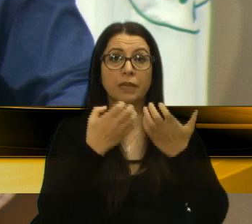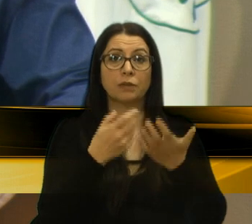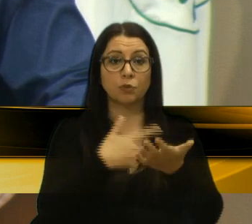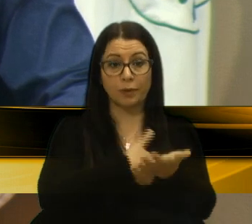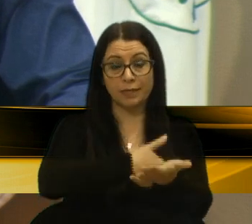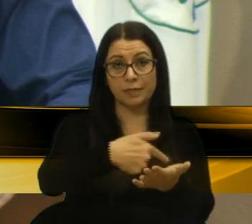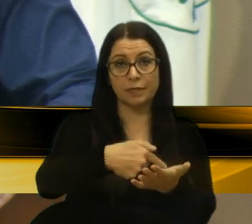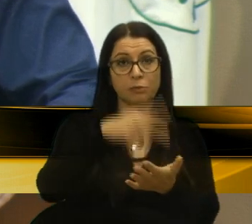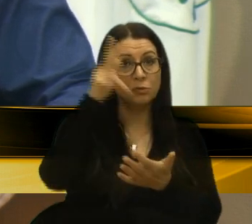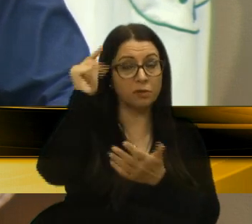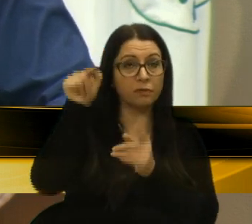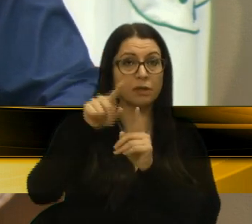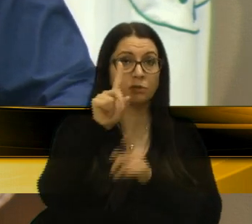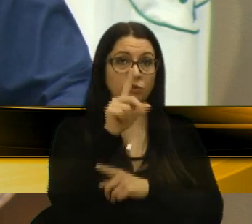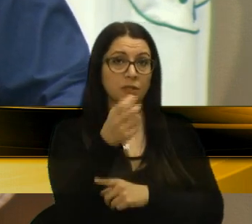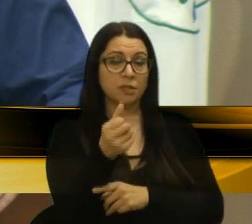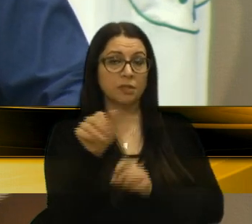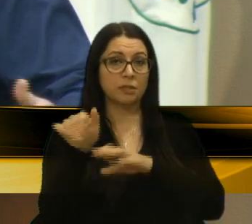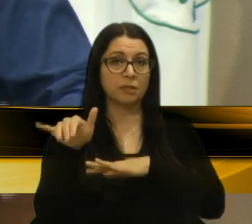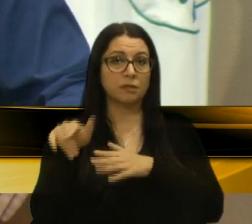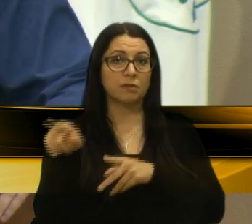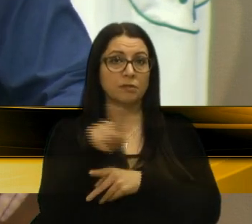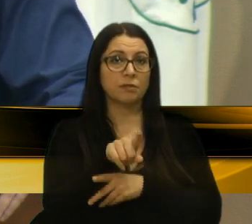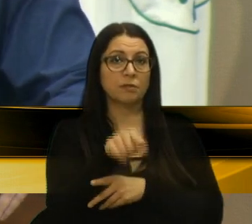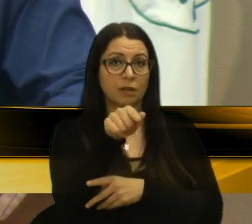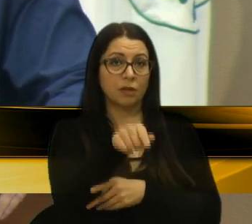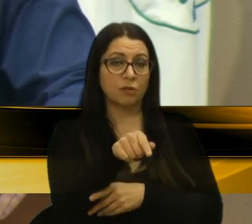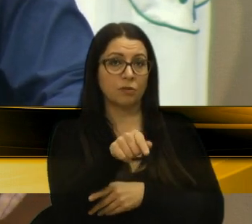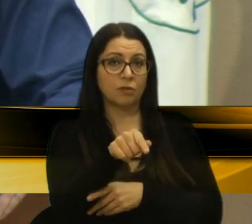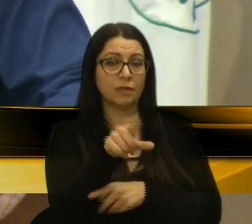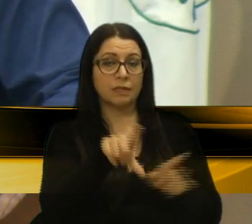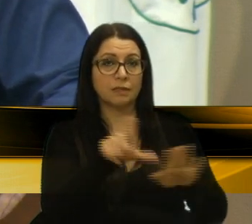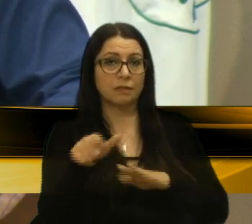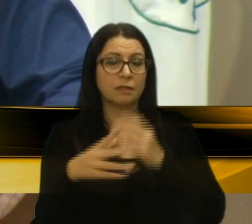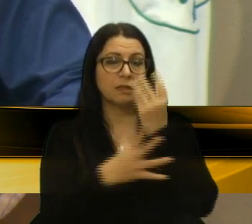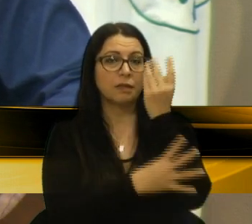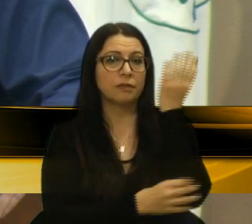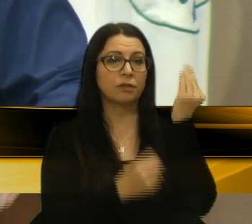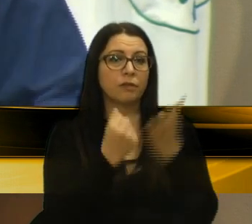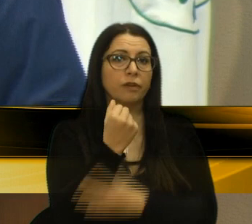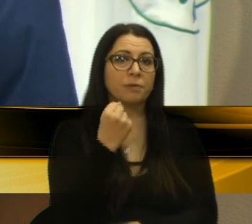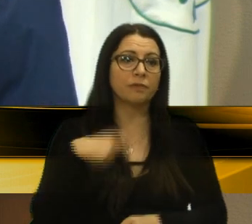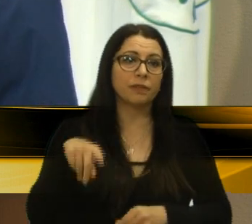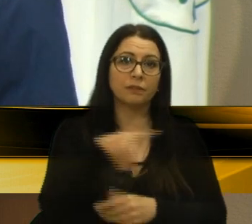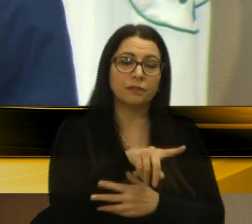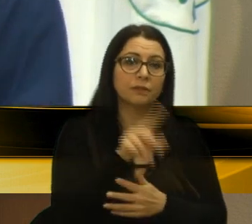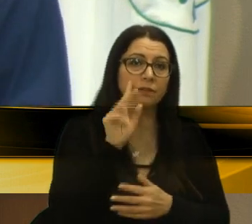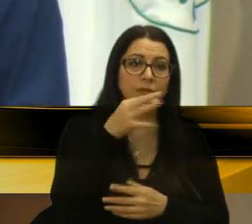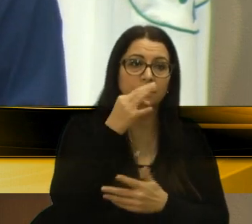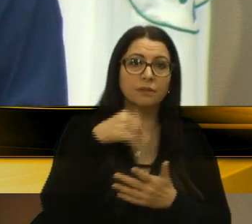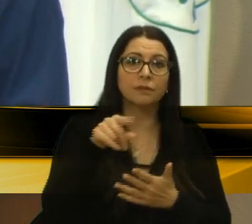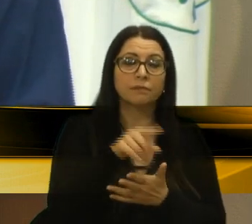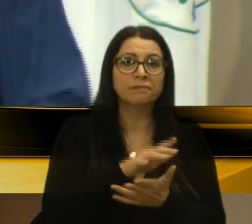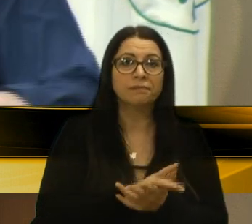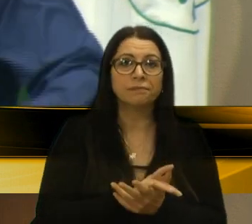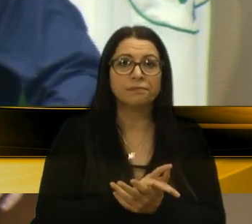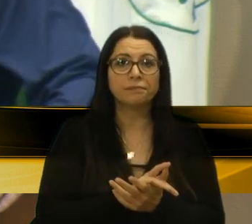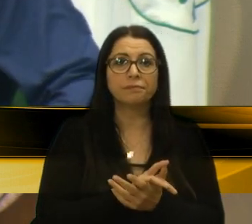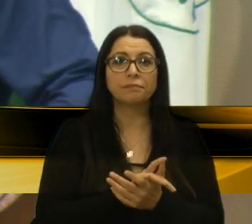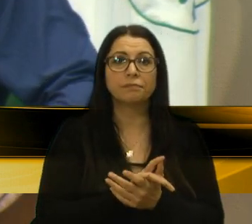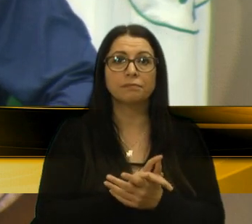mormo, no dia 16 de setembro, agora, durante a Semana Farroupilha, aqui de Caxias do Sul. Numa